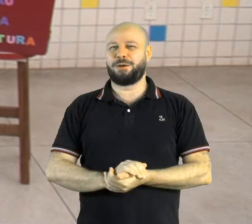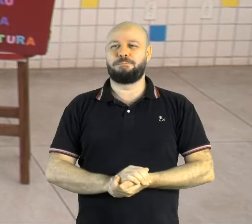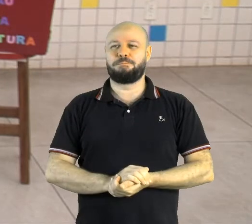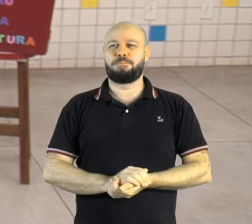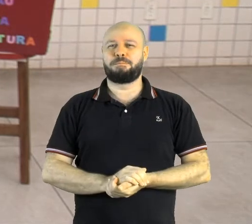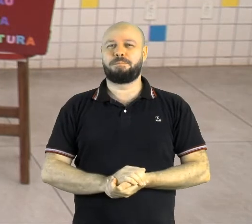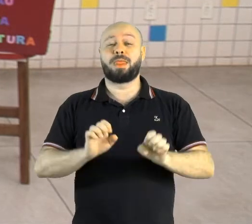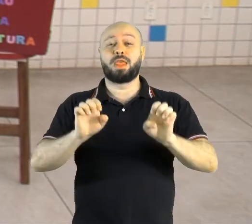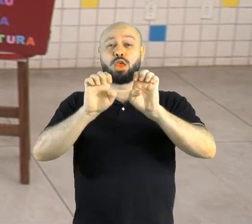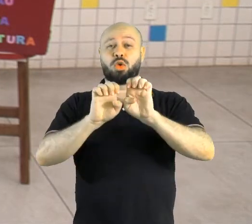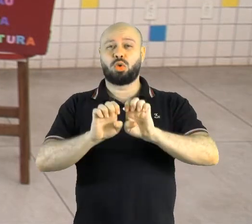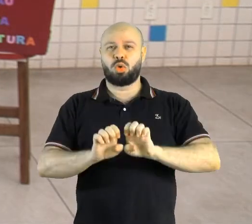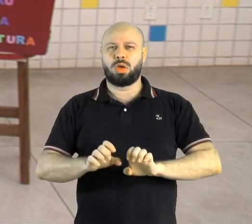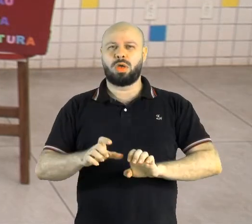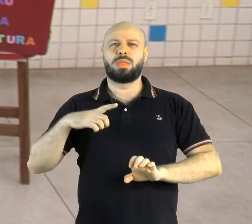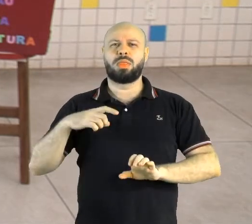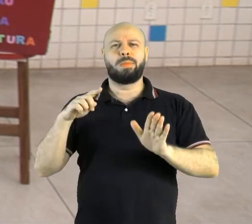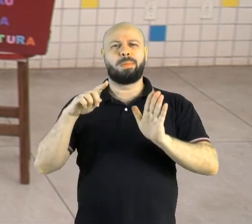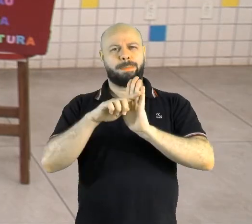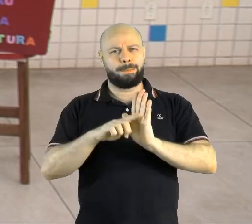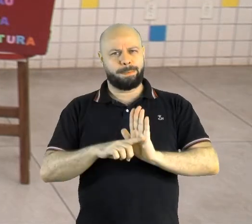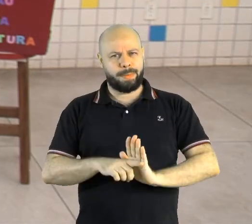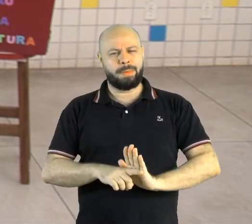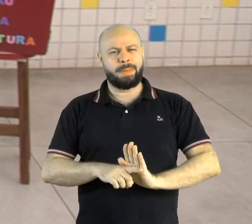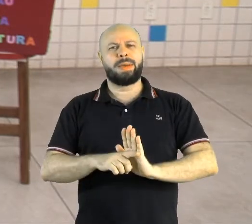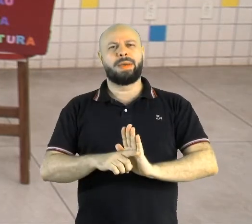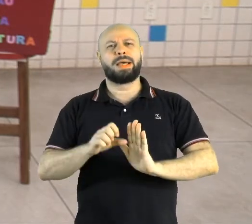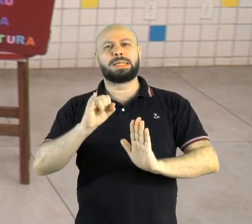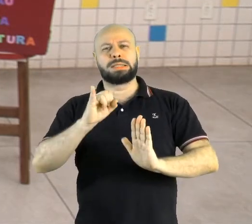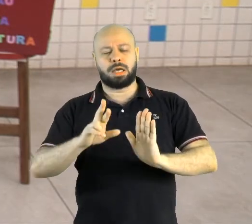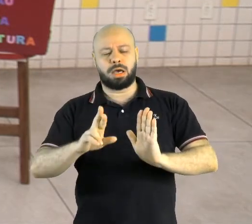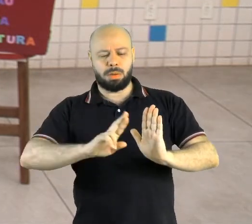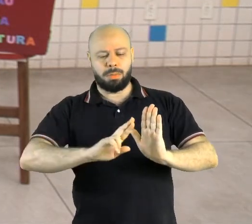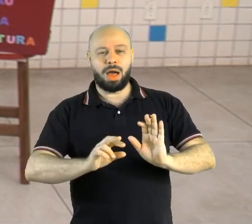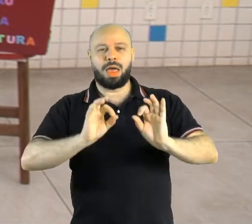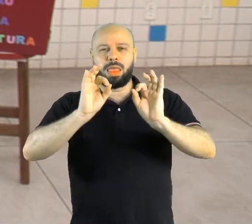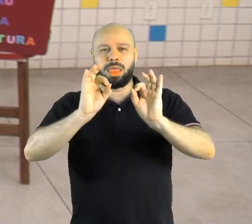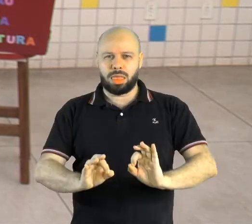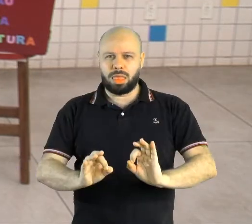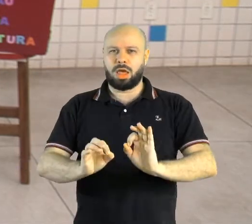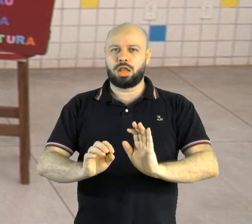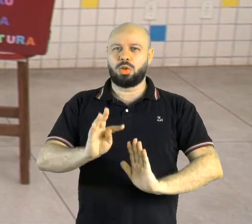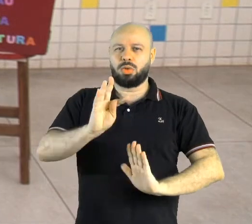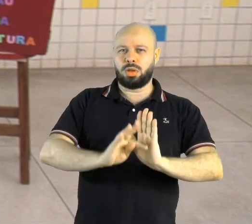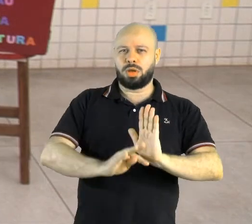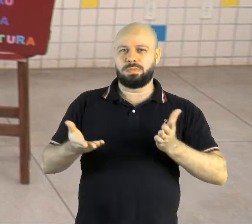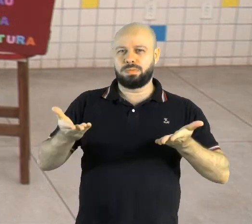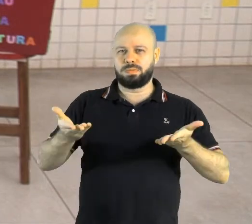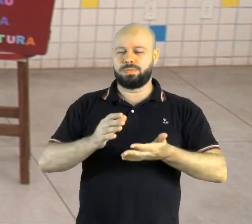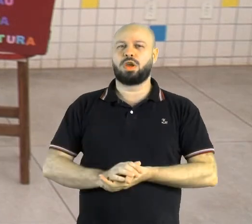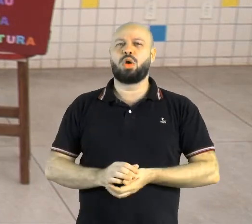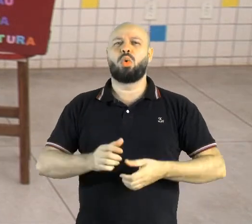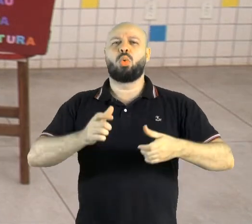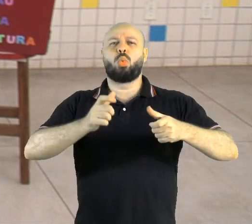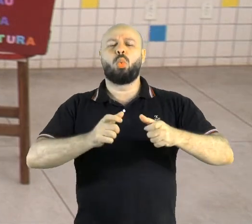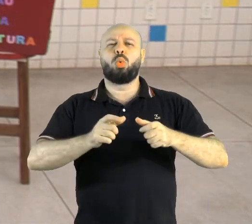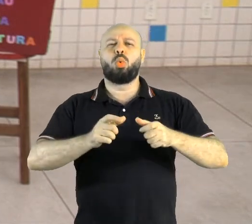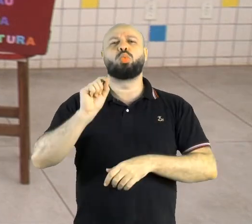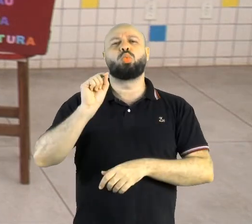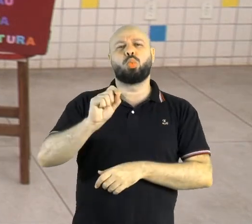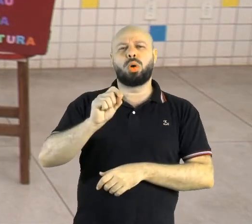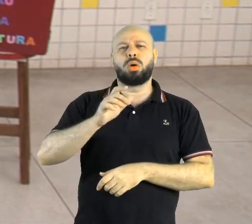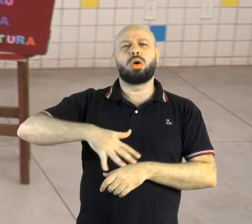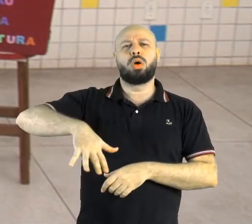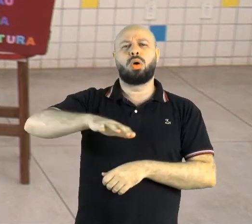estrutura é composta por questões que dão resposta às perguntas. Quando, onde, quem, o que,